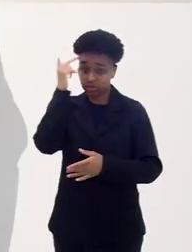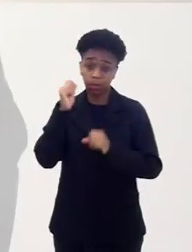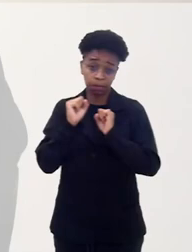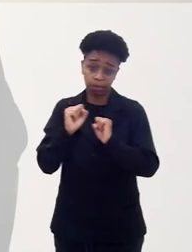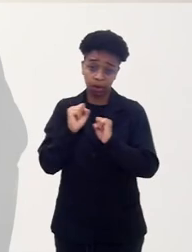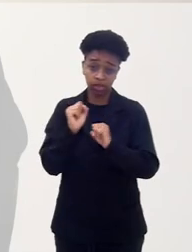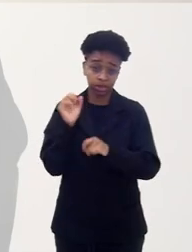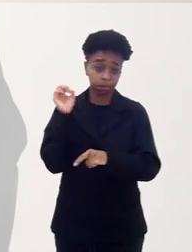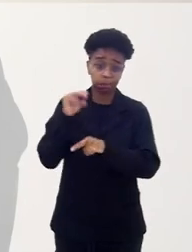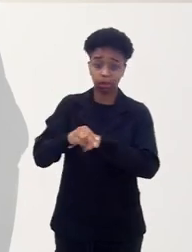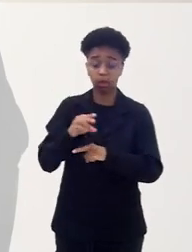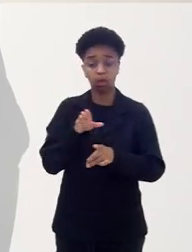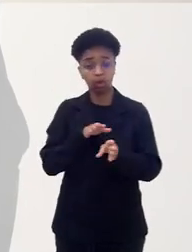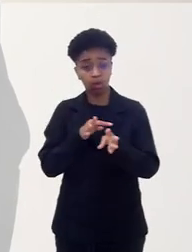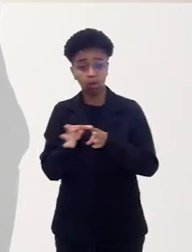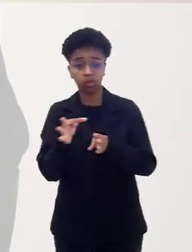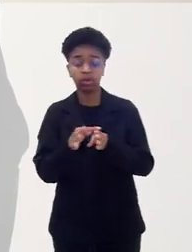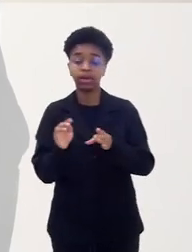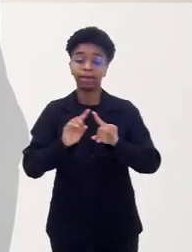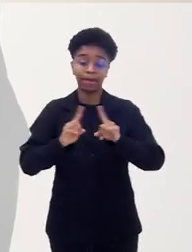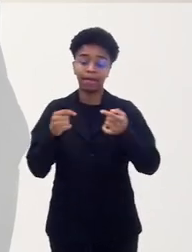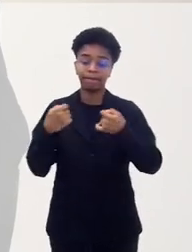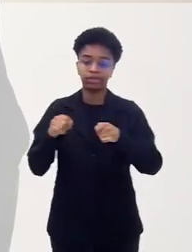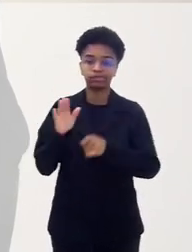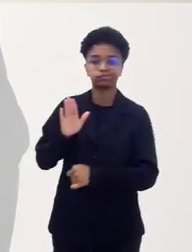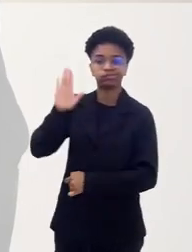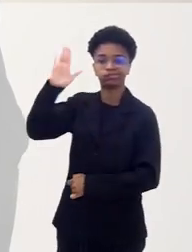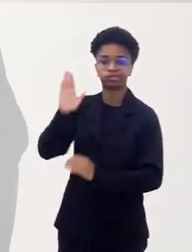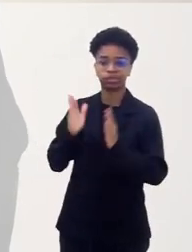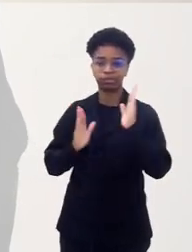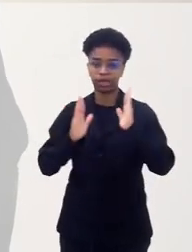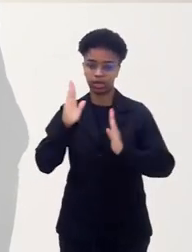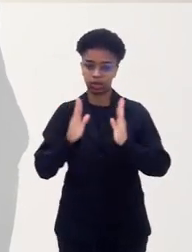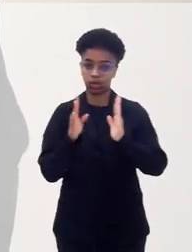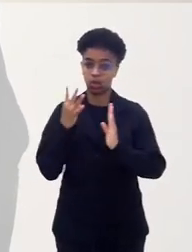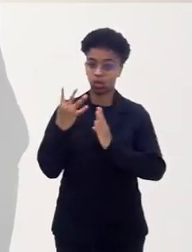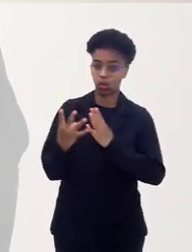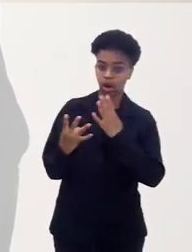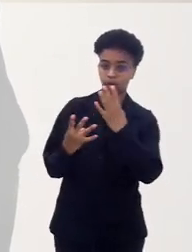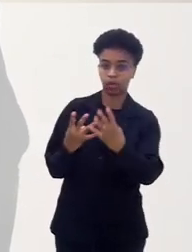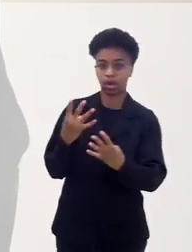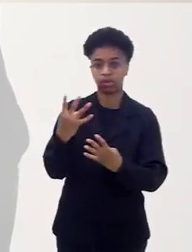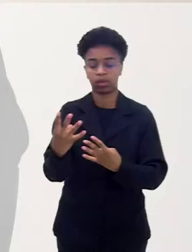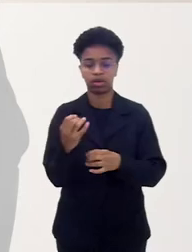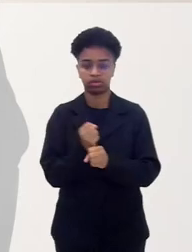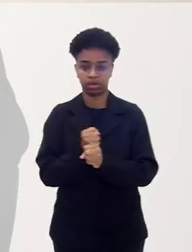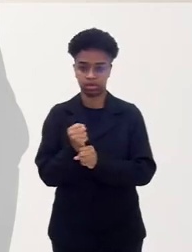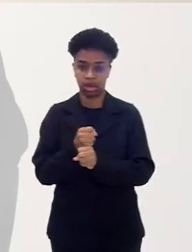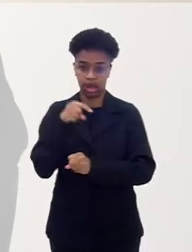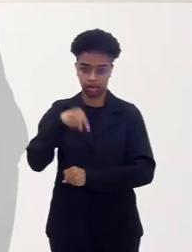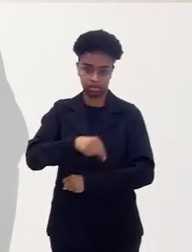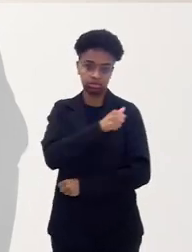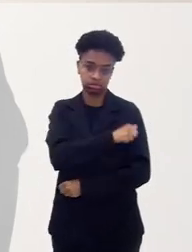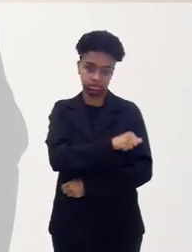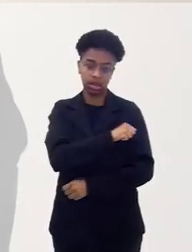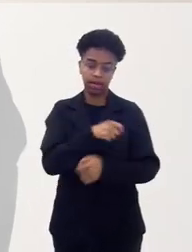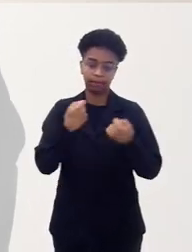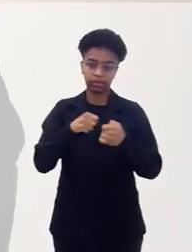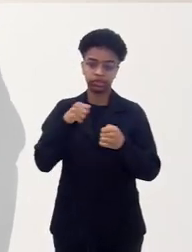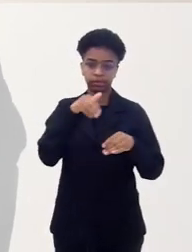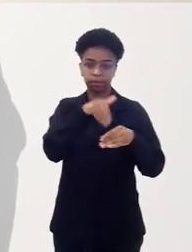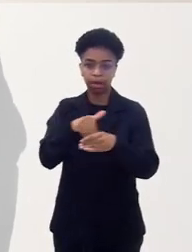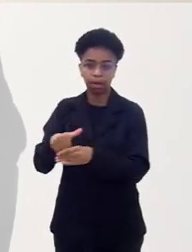conselheiro tutelar desde que submeta ao pleiton né que de quatro em quatro anos aqui no Rio de Janeiro é